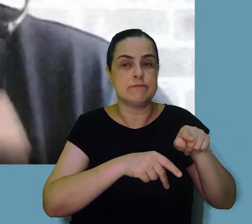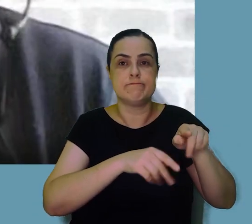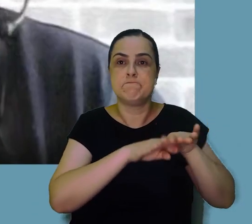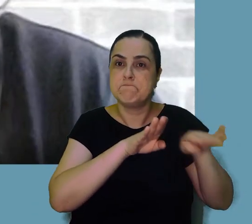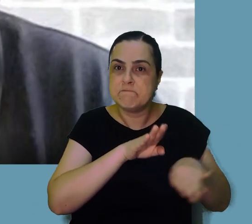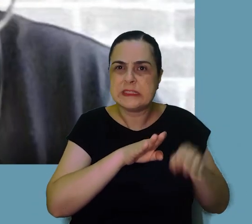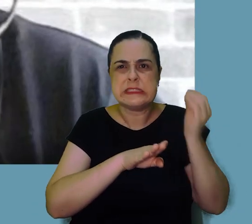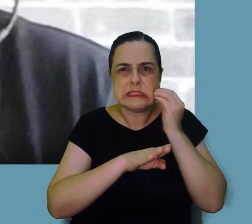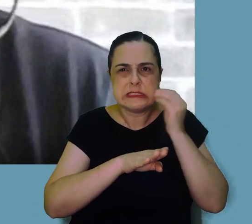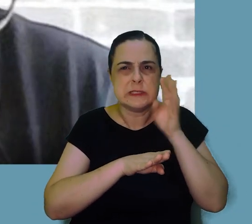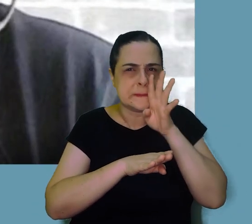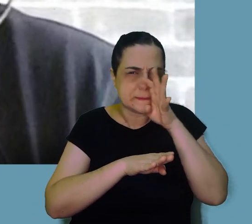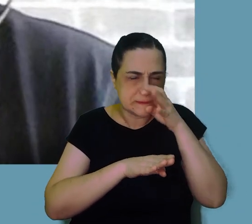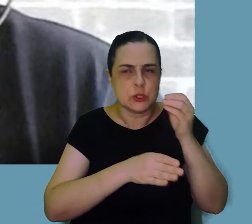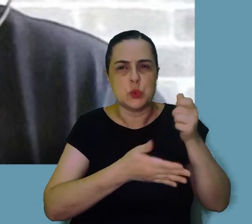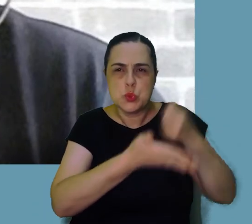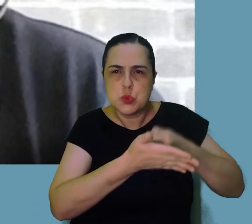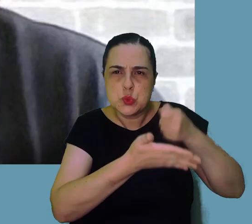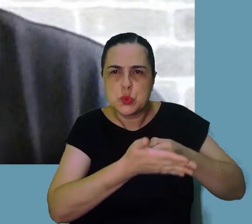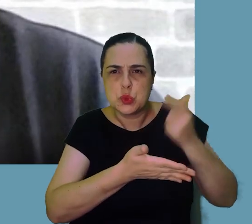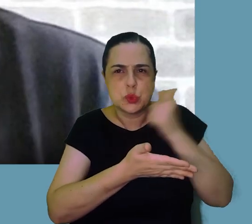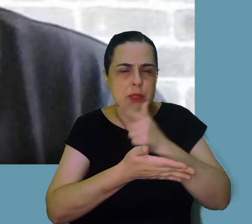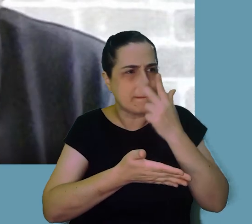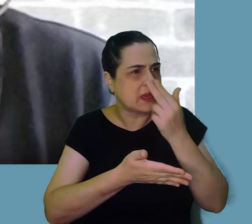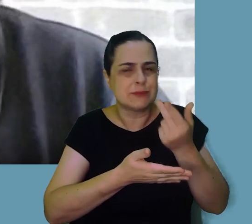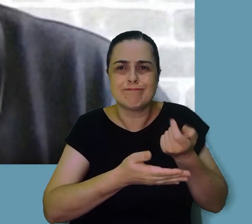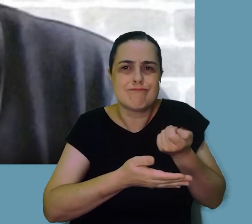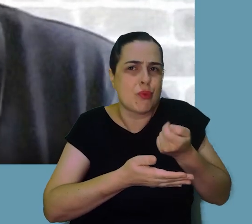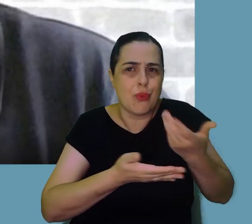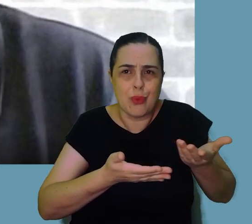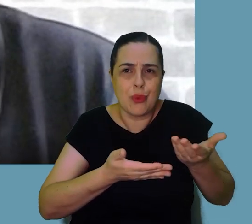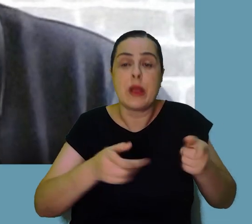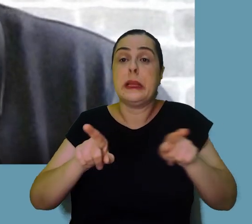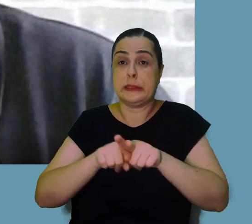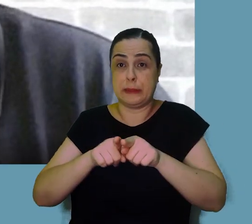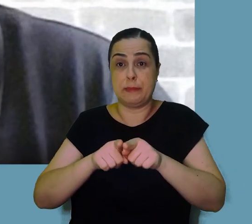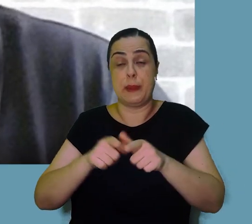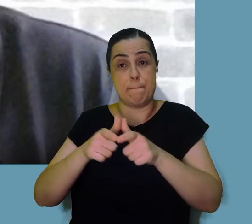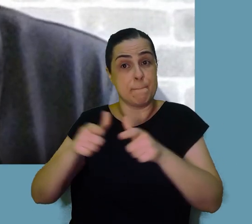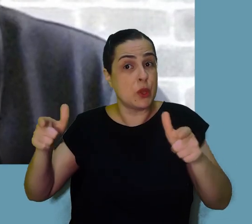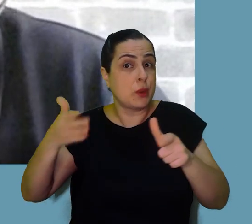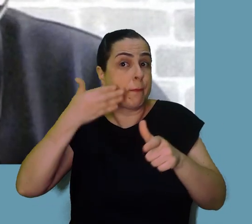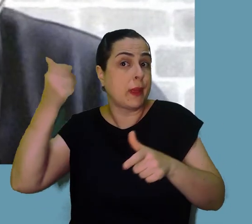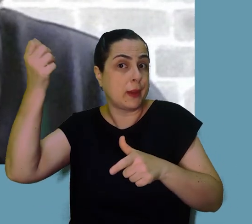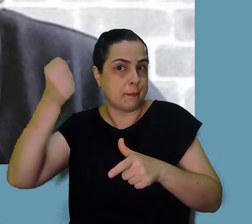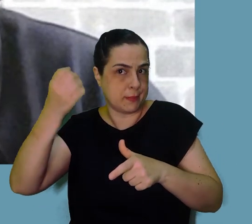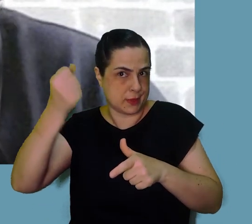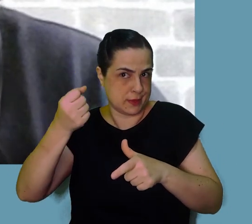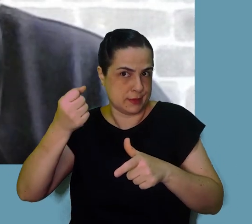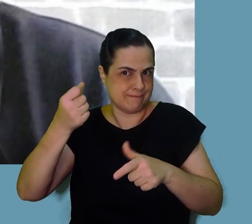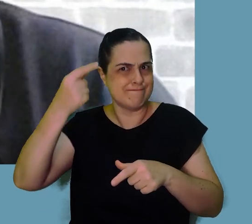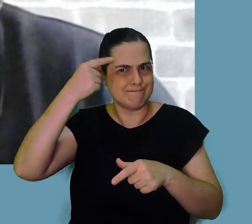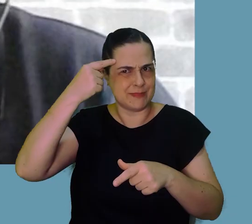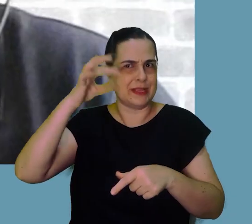persistência, apesar desses avanços que a gente já vem acompanhando, né? Existe também a questão da predominância branca quando você fala das